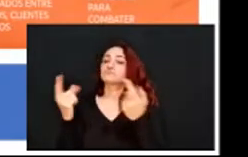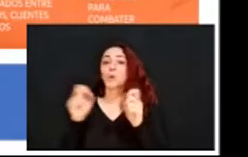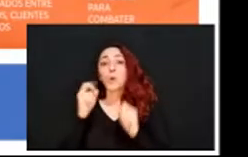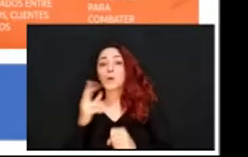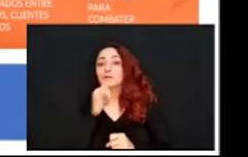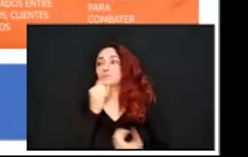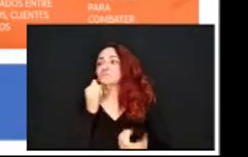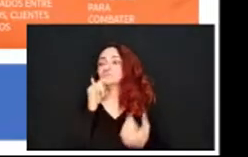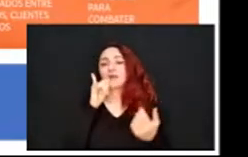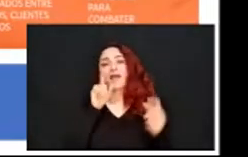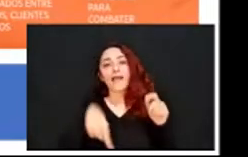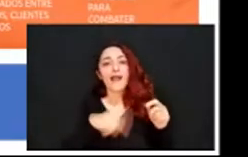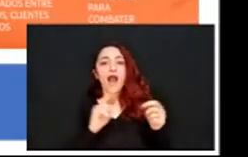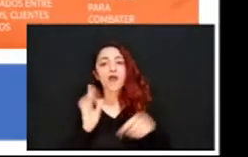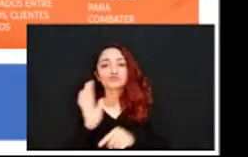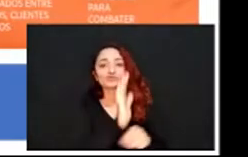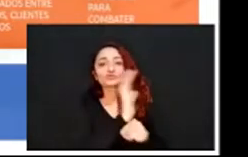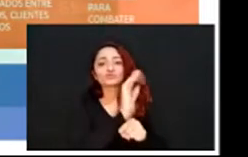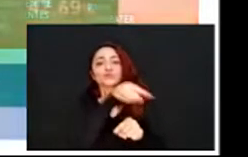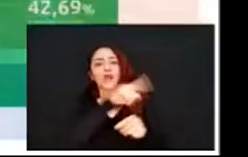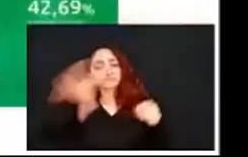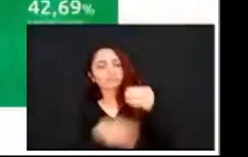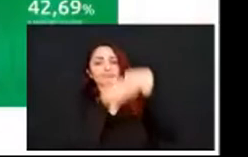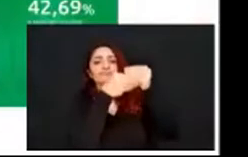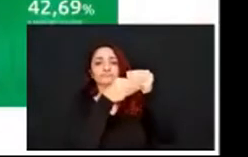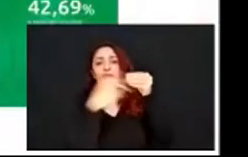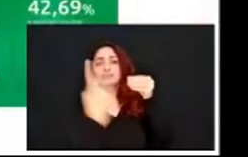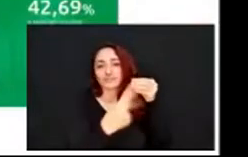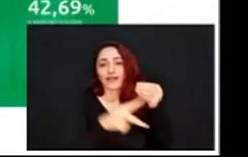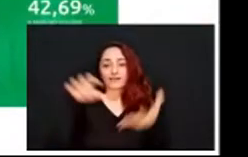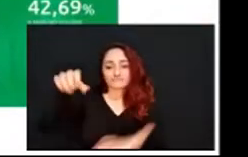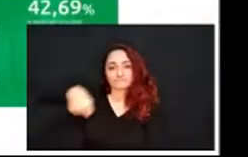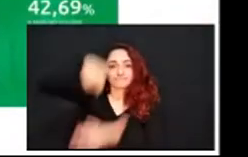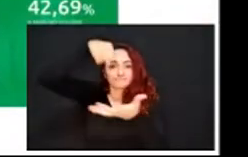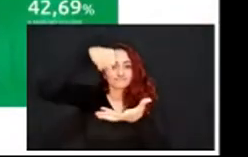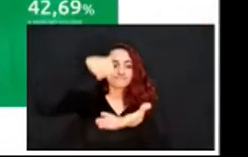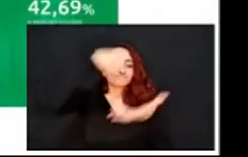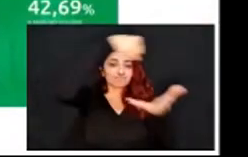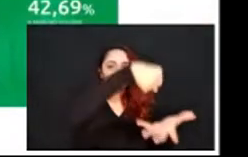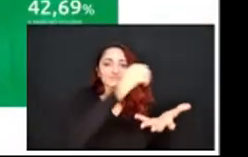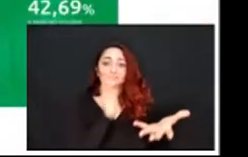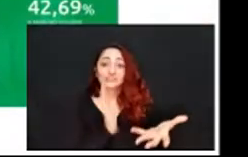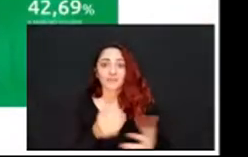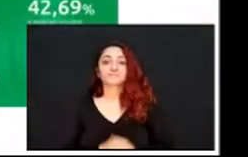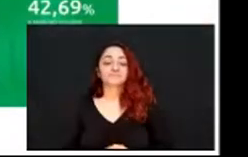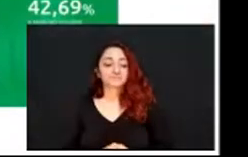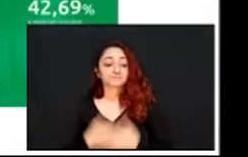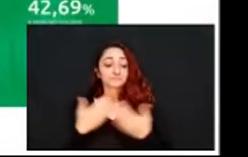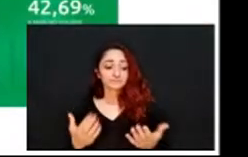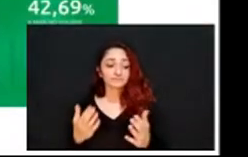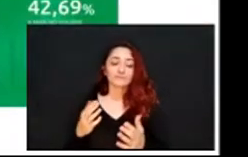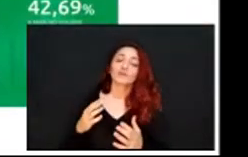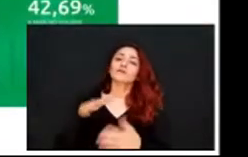complementar a cesta que ela já tinham recebido e nas questões ambientais a gente teve avanços importantes